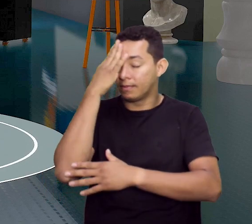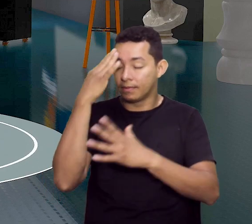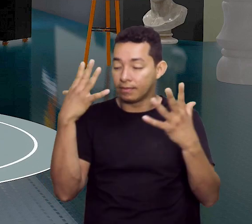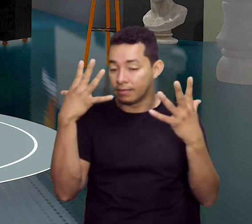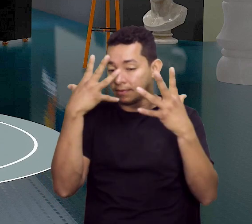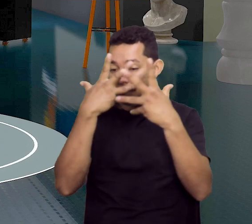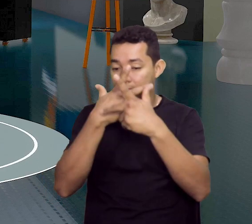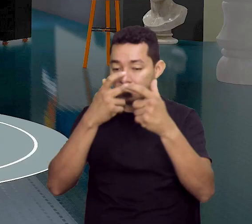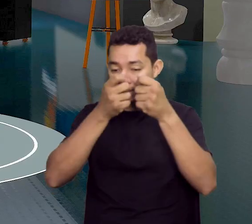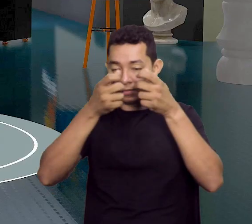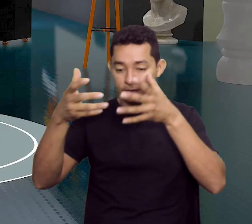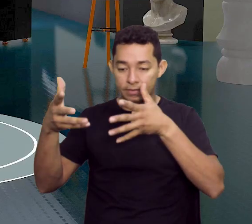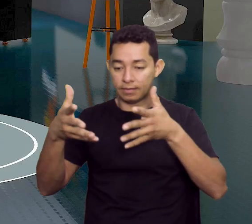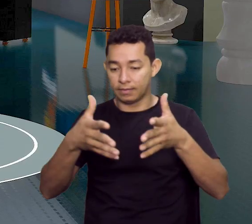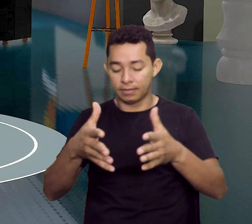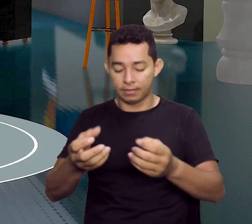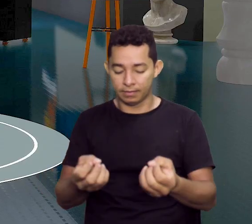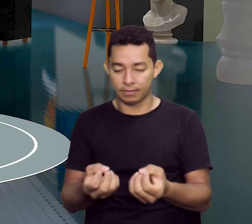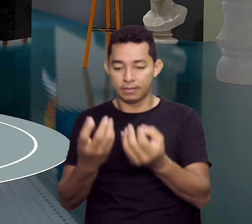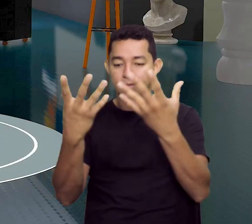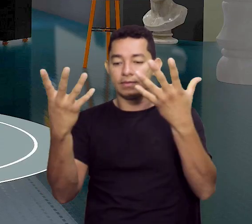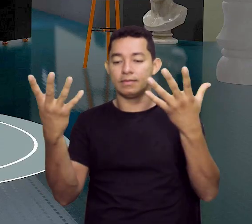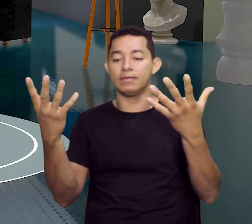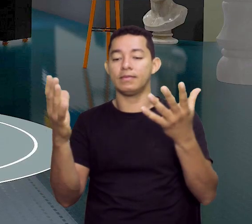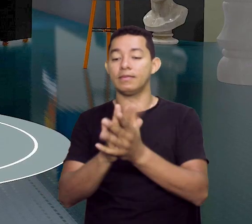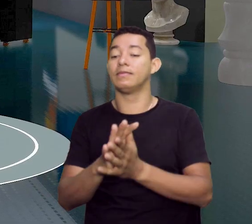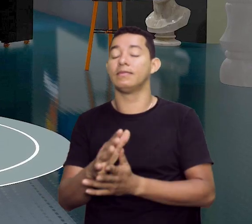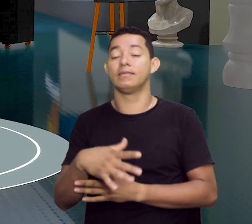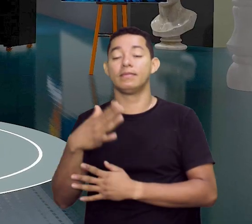Entenda que a beleza é um caminho de luz.